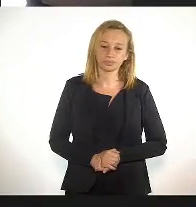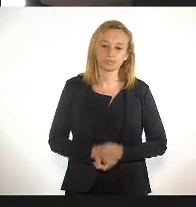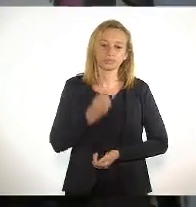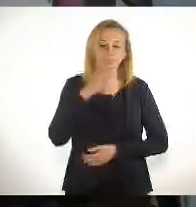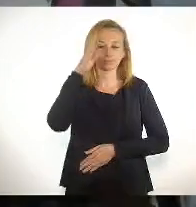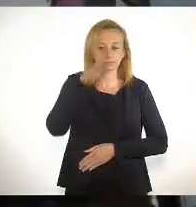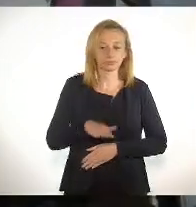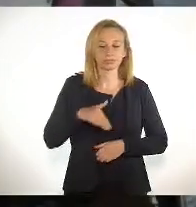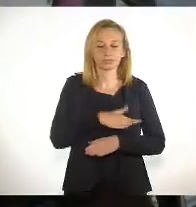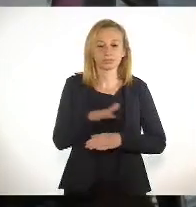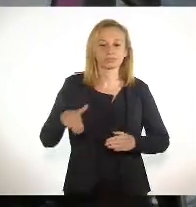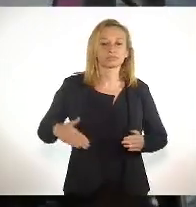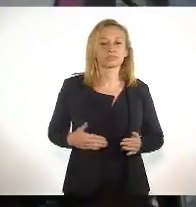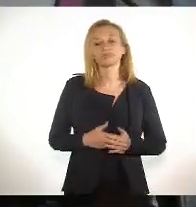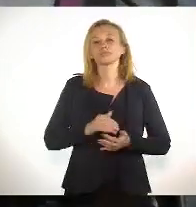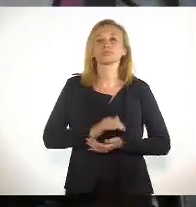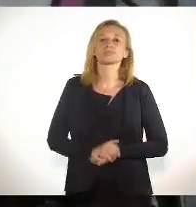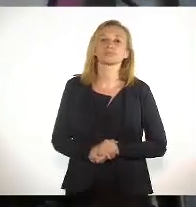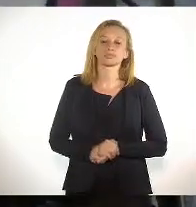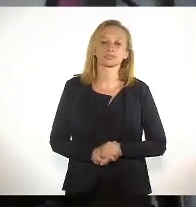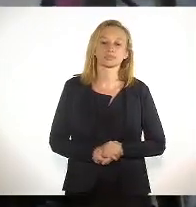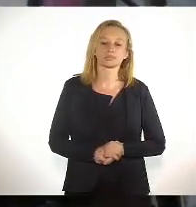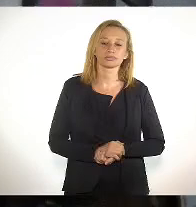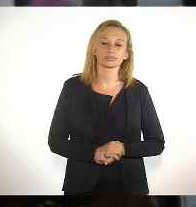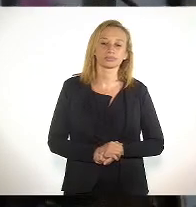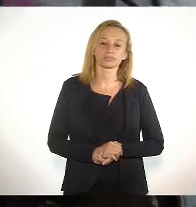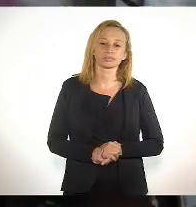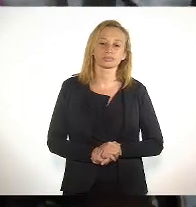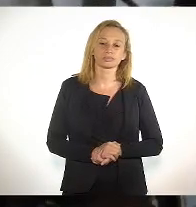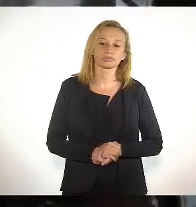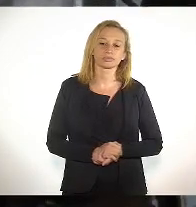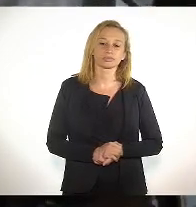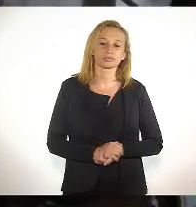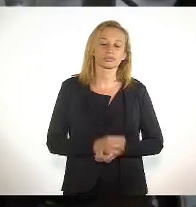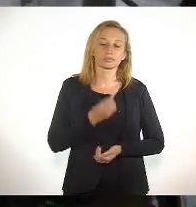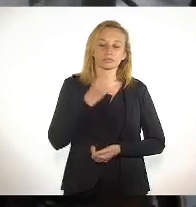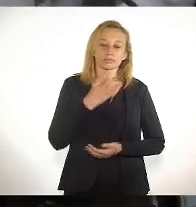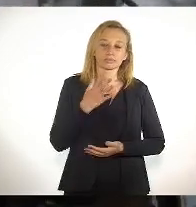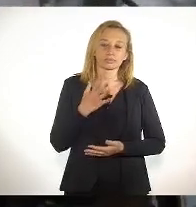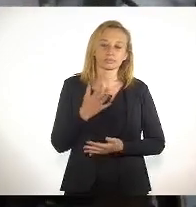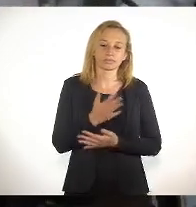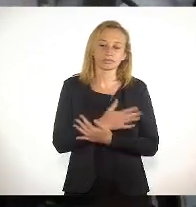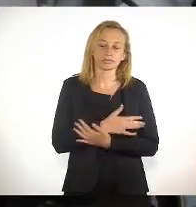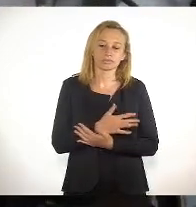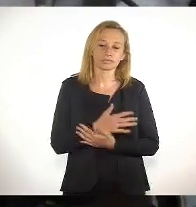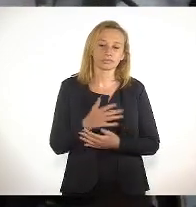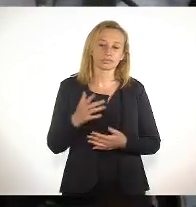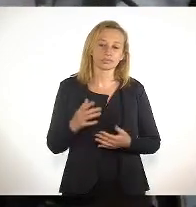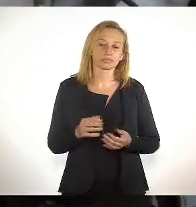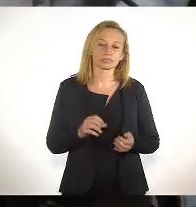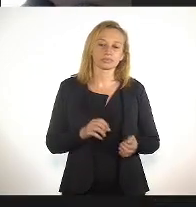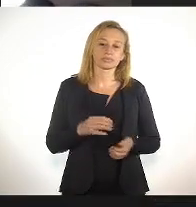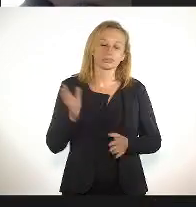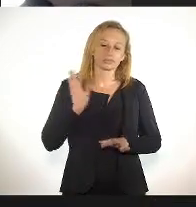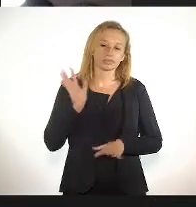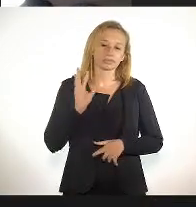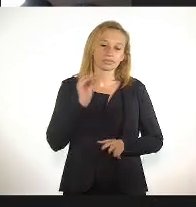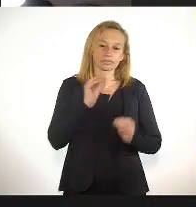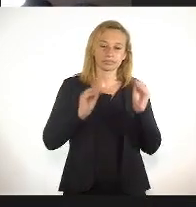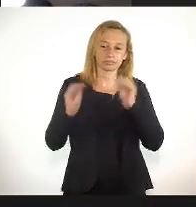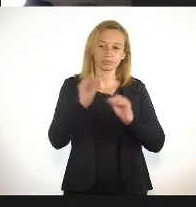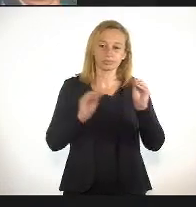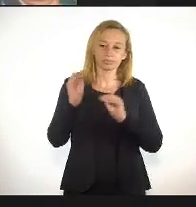Boa tarde a todas e a todos. Bom feriado, bom final de semana. Beijos.